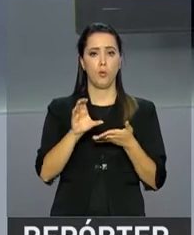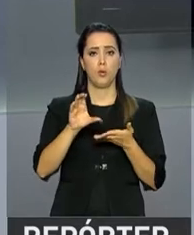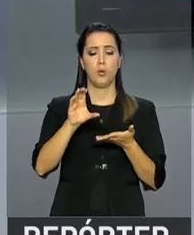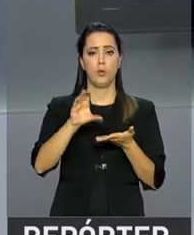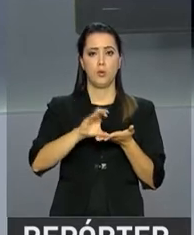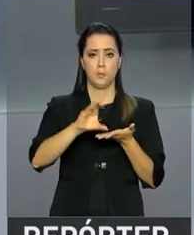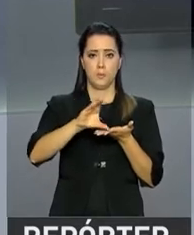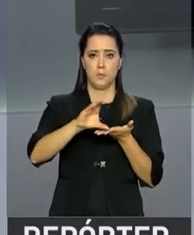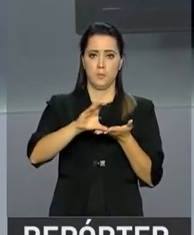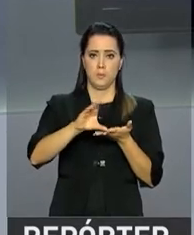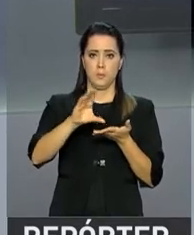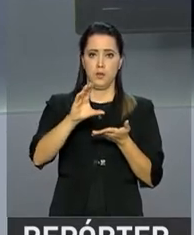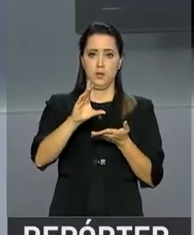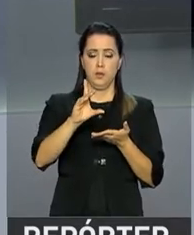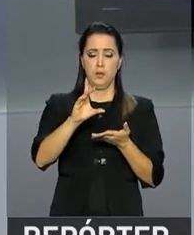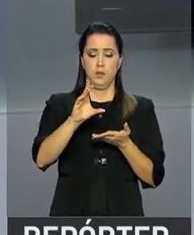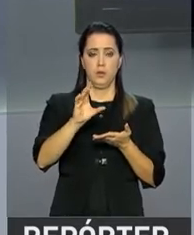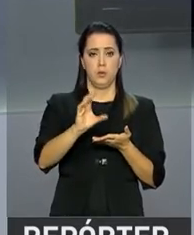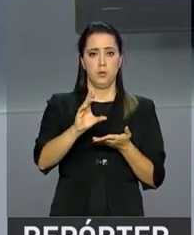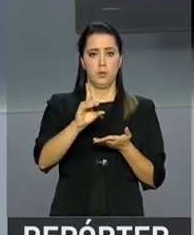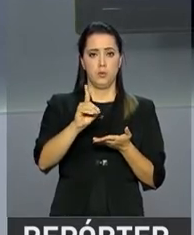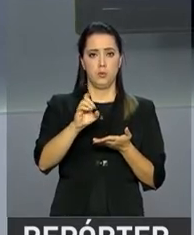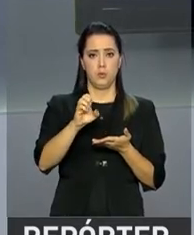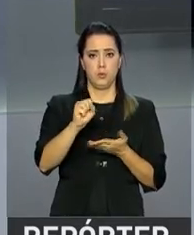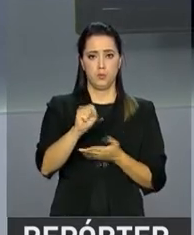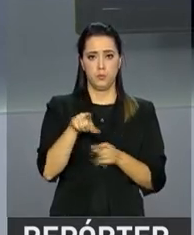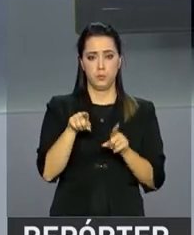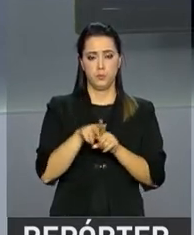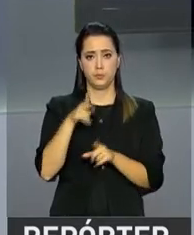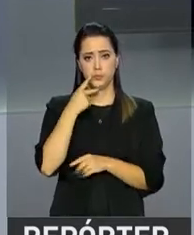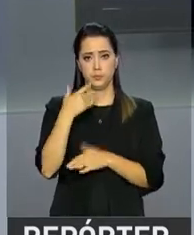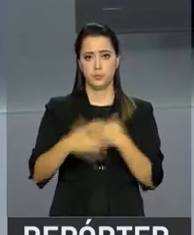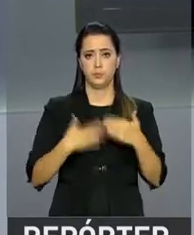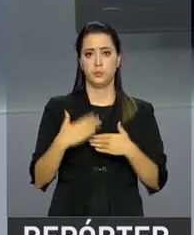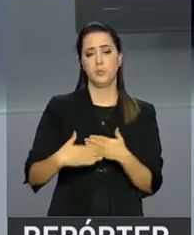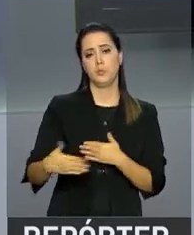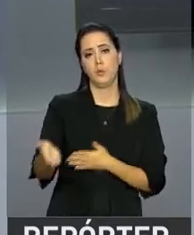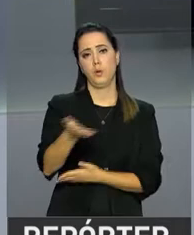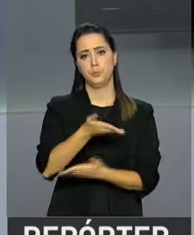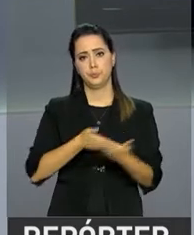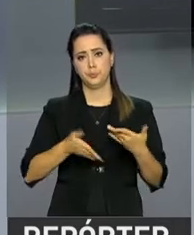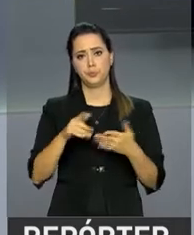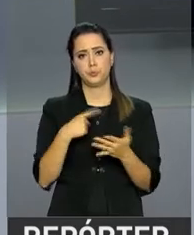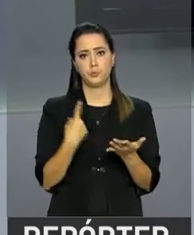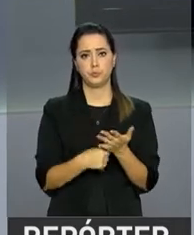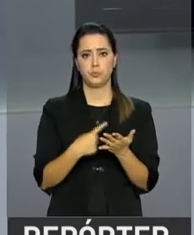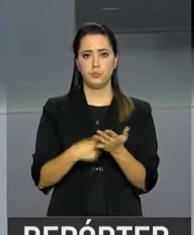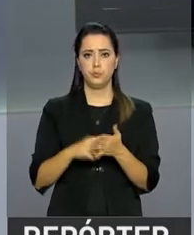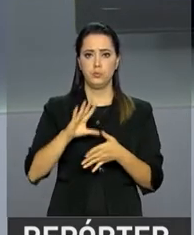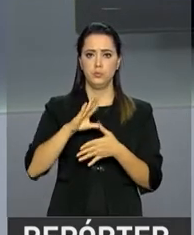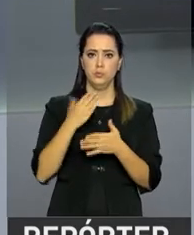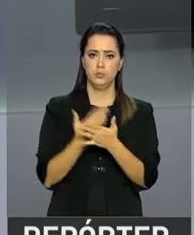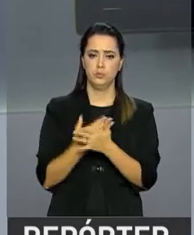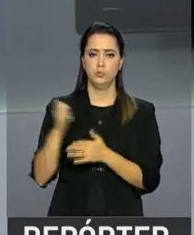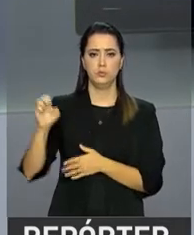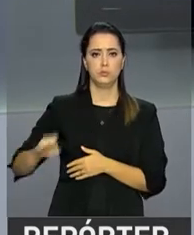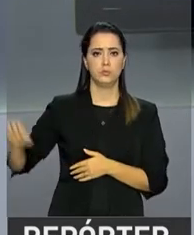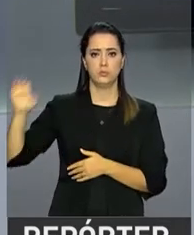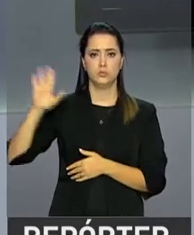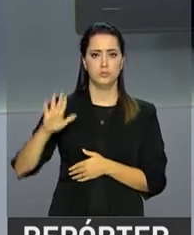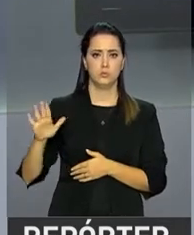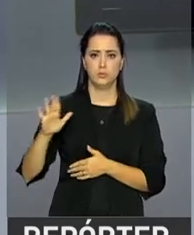econômico e social o presidente michel temer falou sobre o andamento das negociações para um acordo comercial entre o mercosul